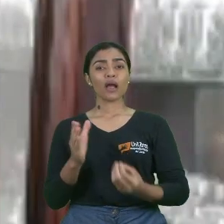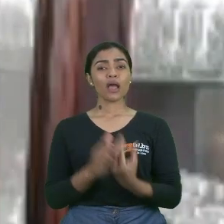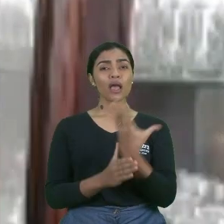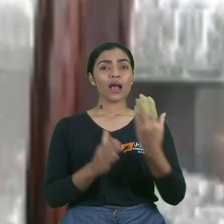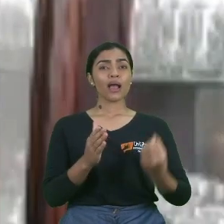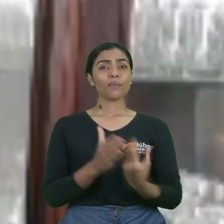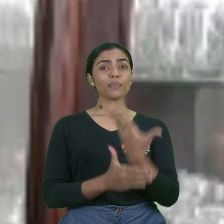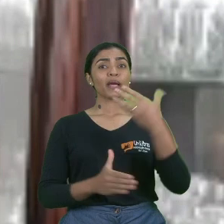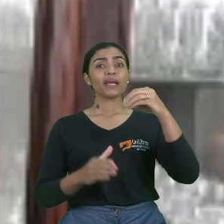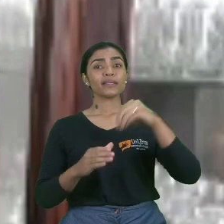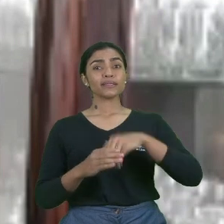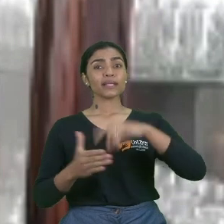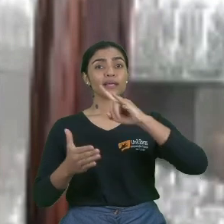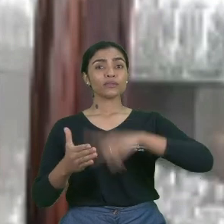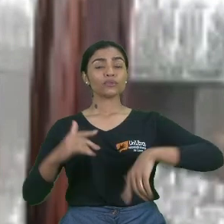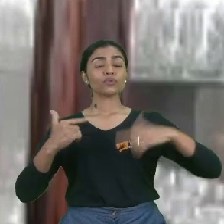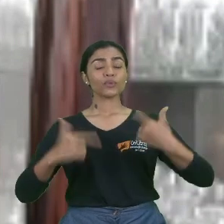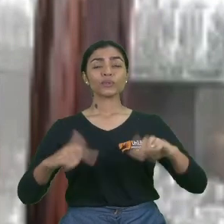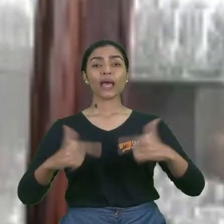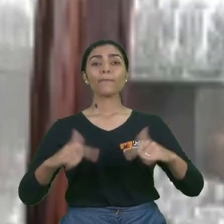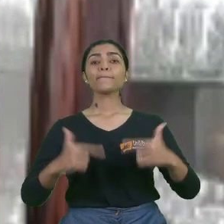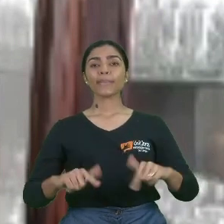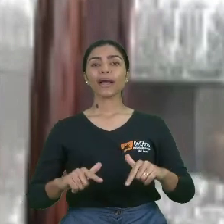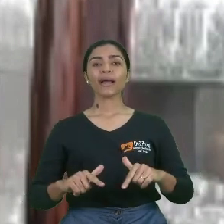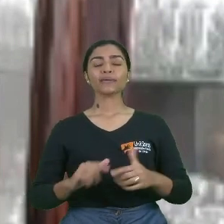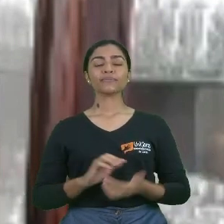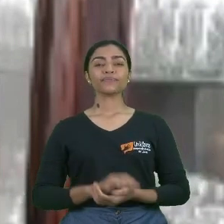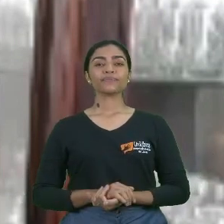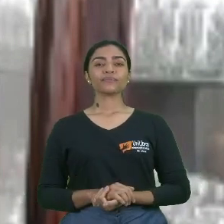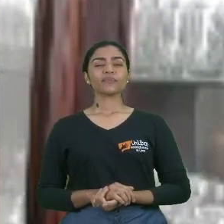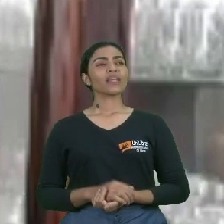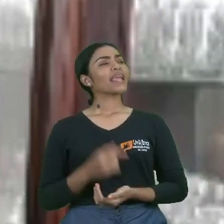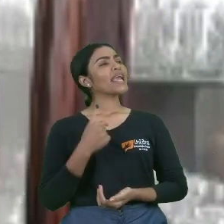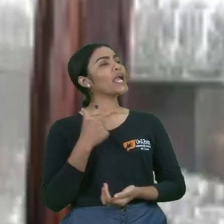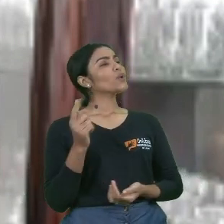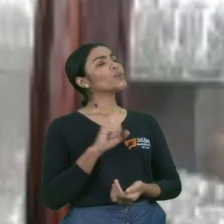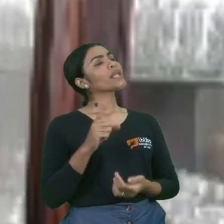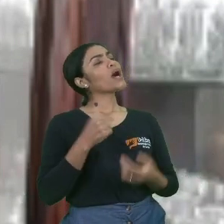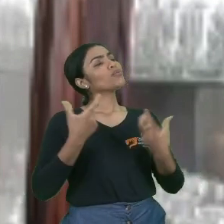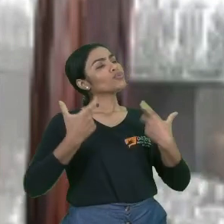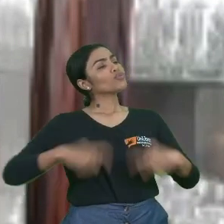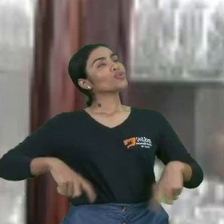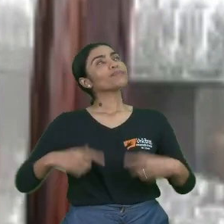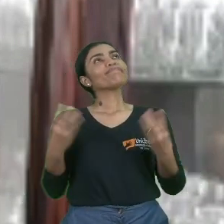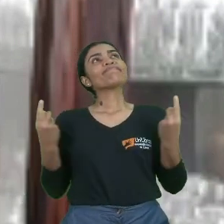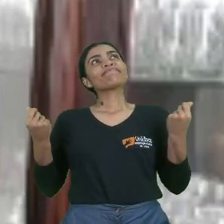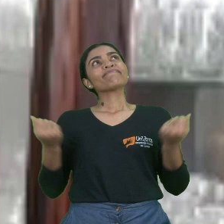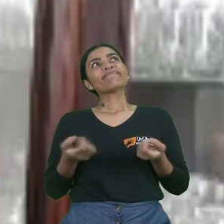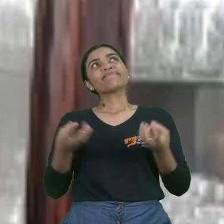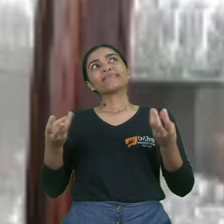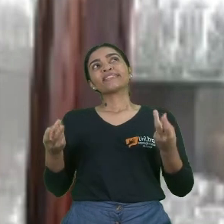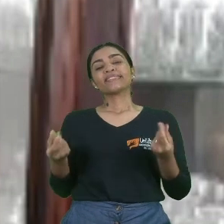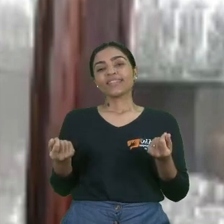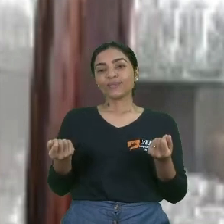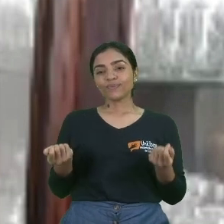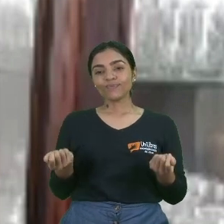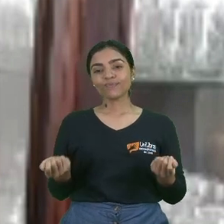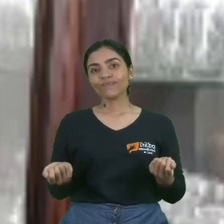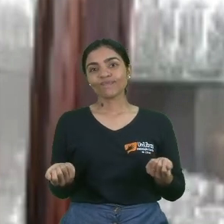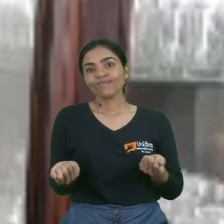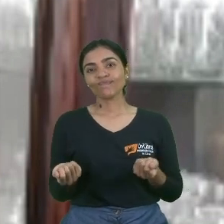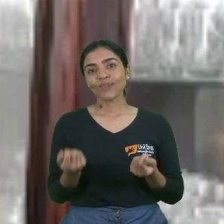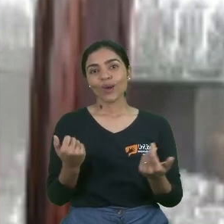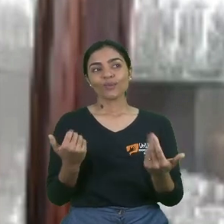que eu sou um pouco mais não sou tão como é que eu digo assim então é uma conversar com